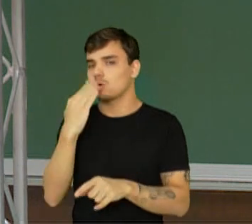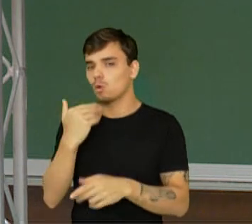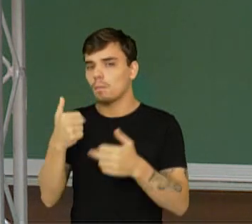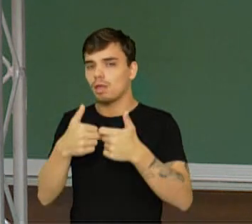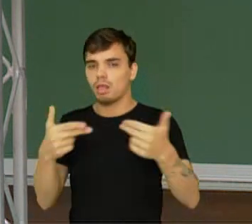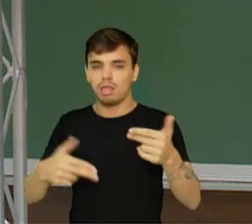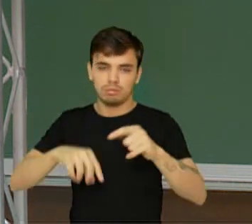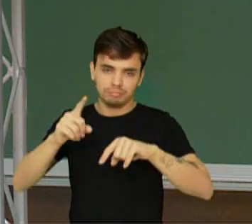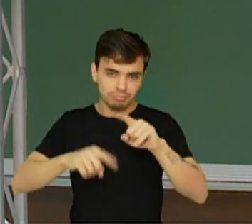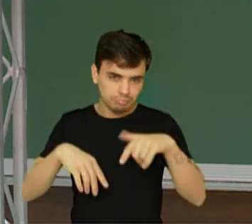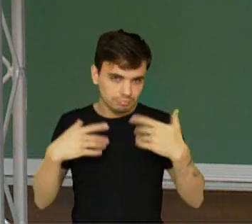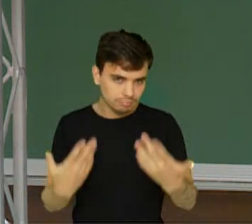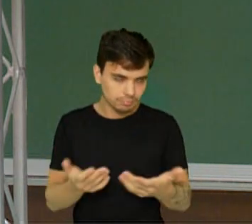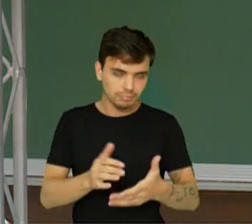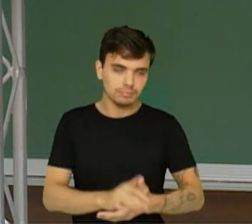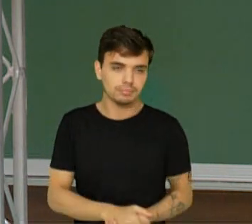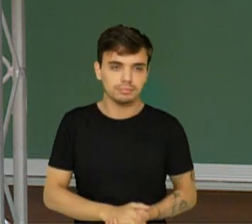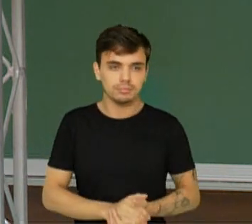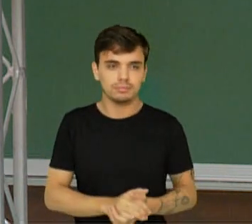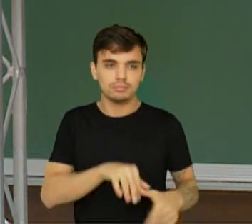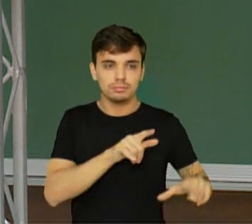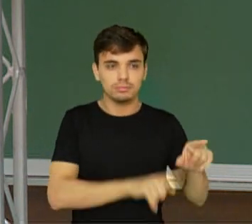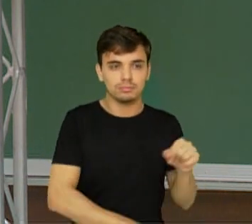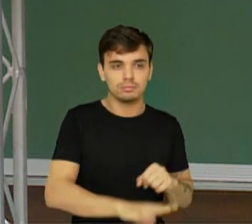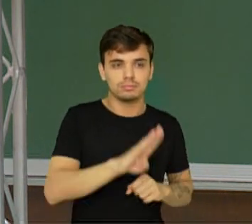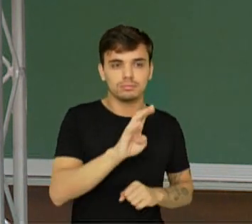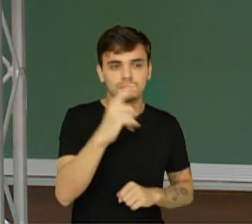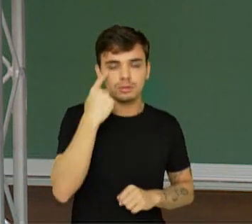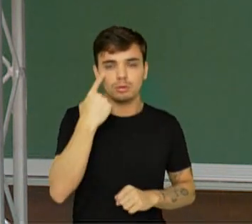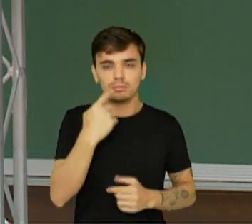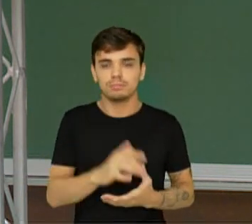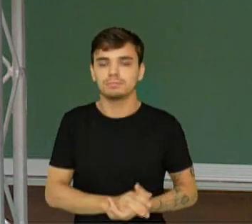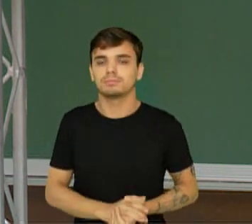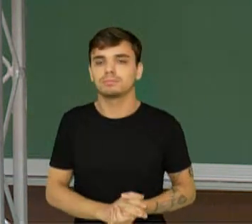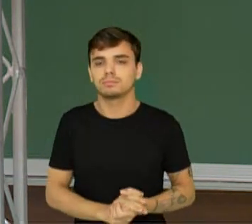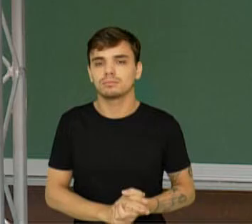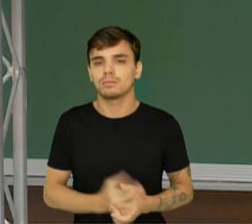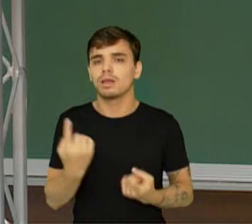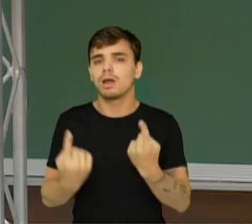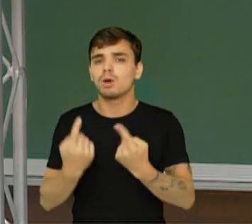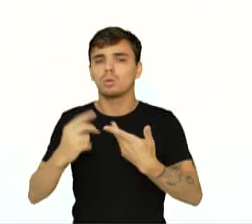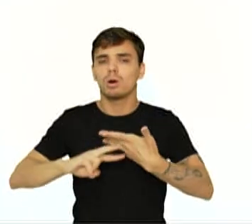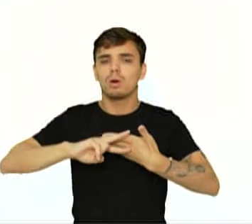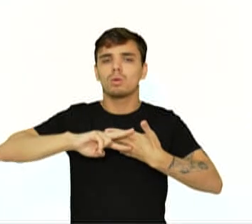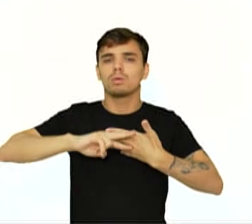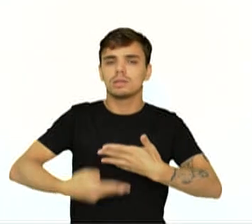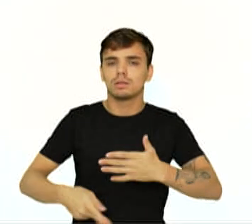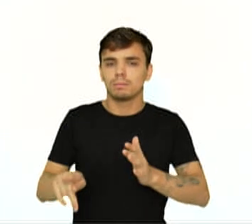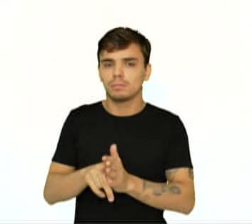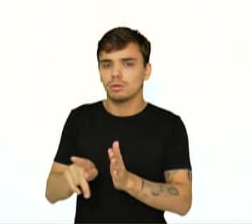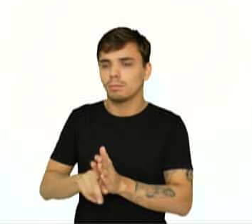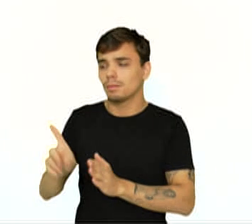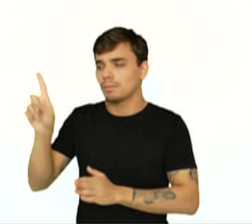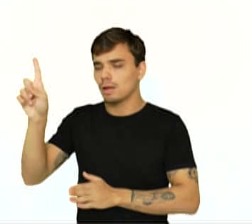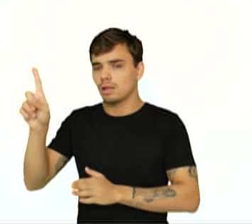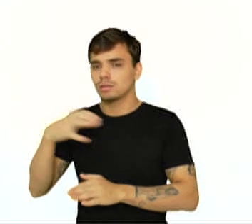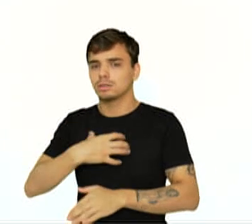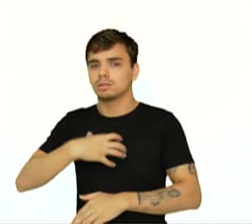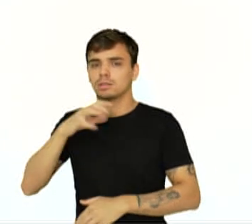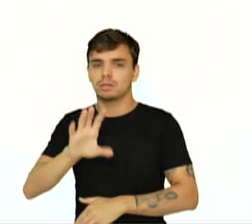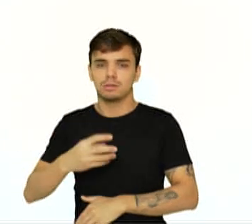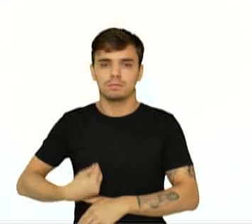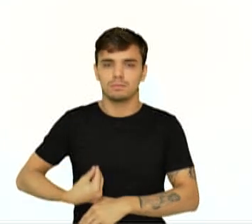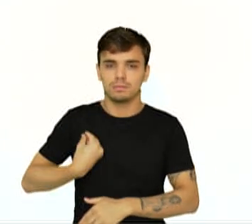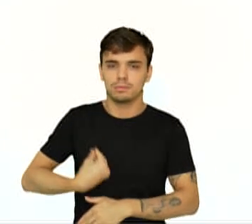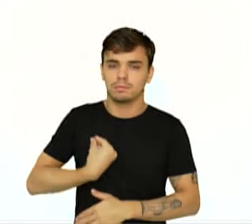besteira. Bien? Em la B, qual pode ser a consequência para alguém com este estilo de vida?